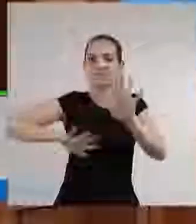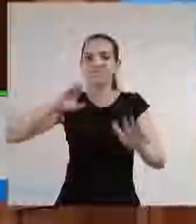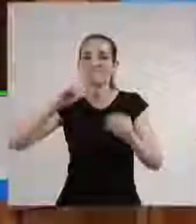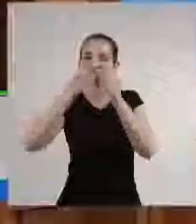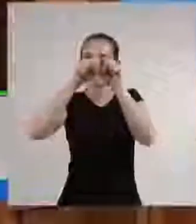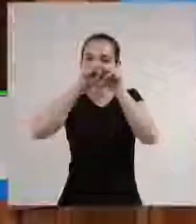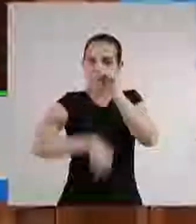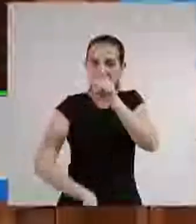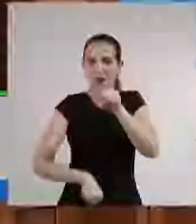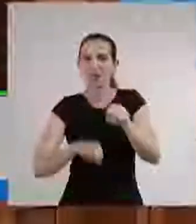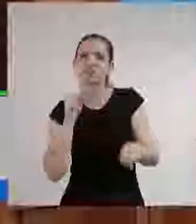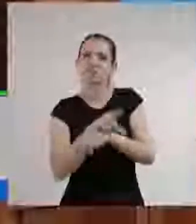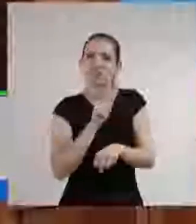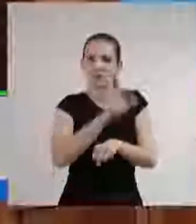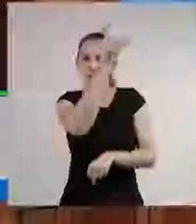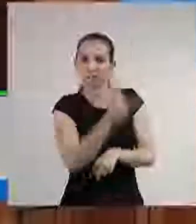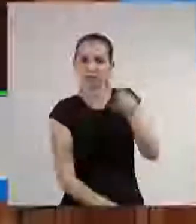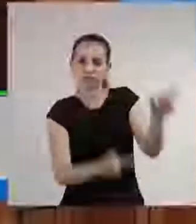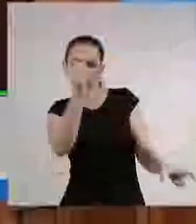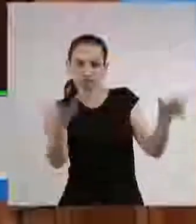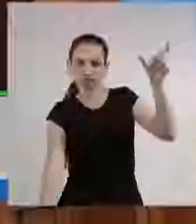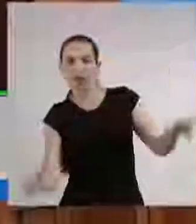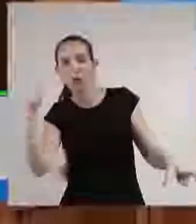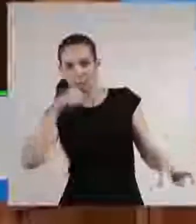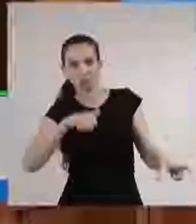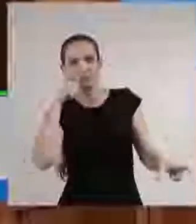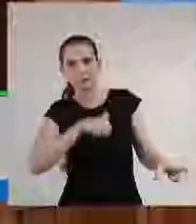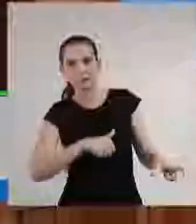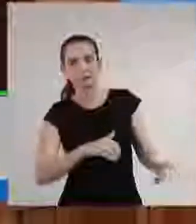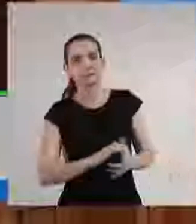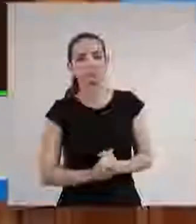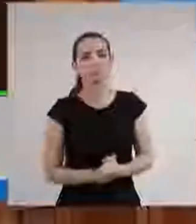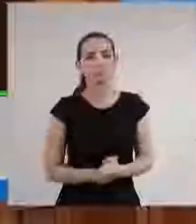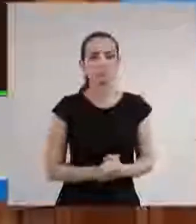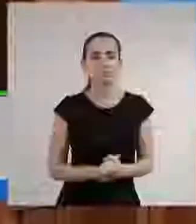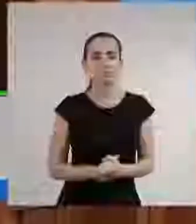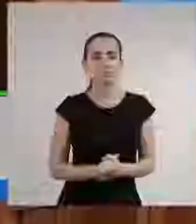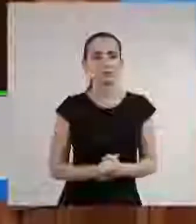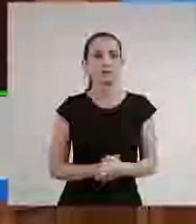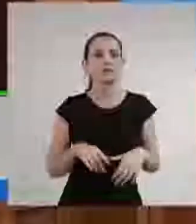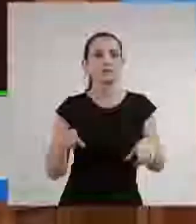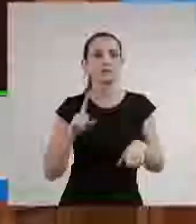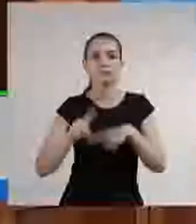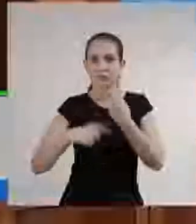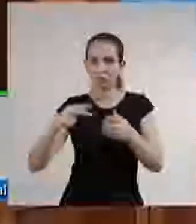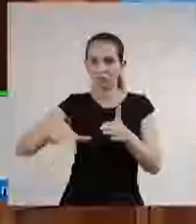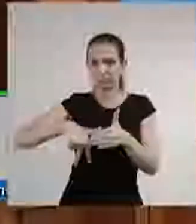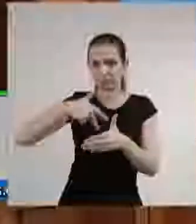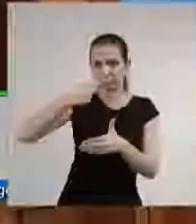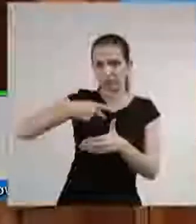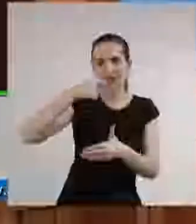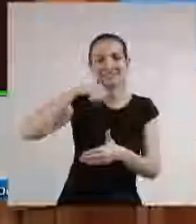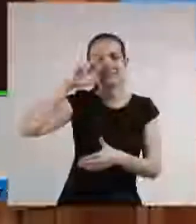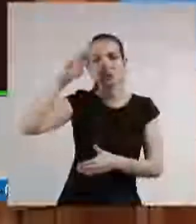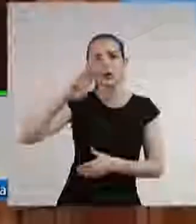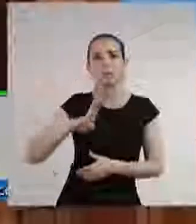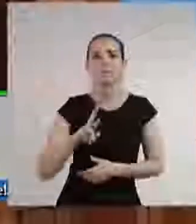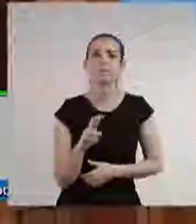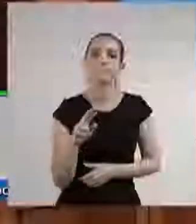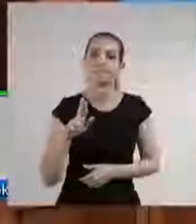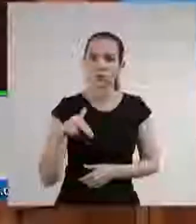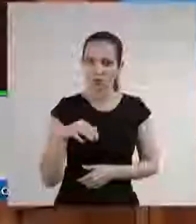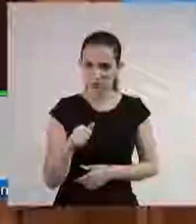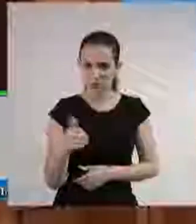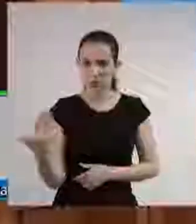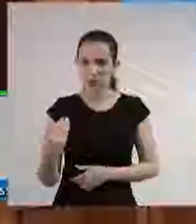sobre esse assunto. E logo mais, a senhora Bruna Oliveira está